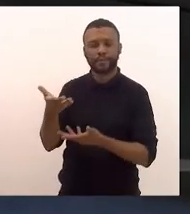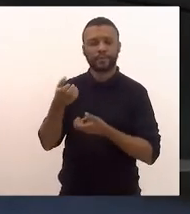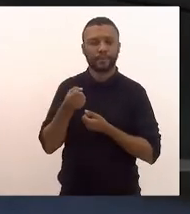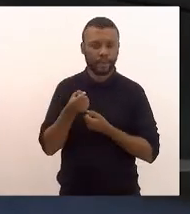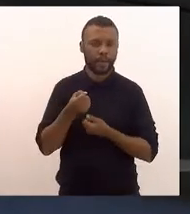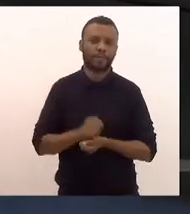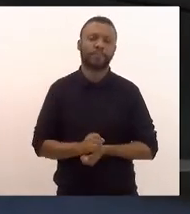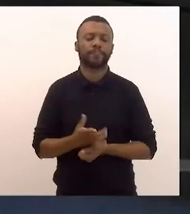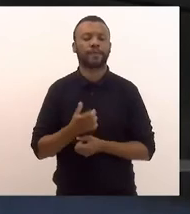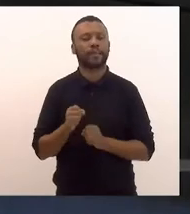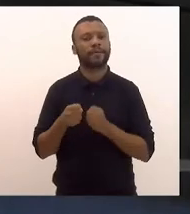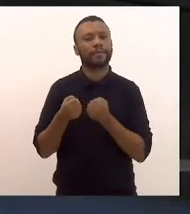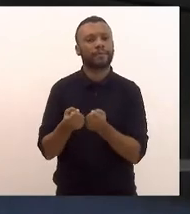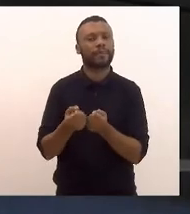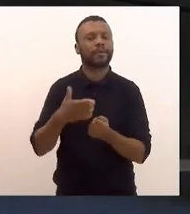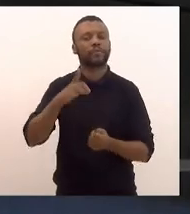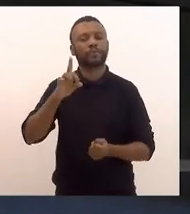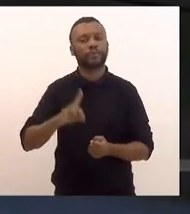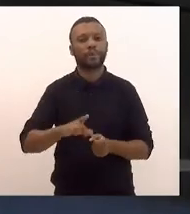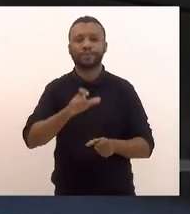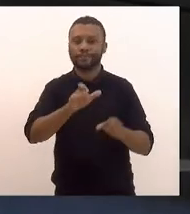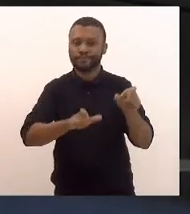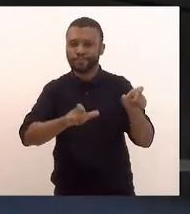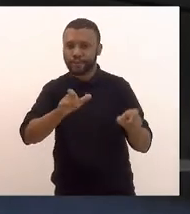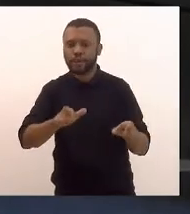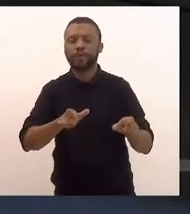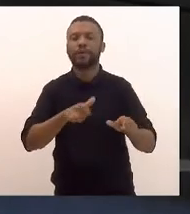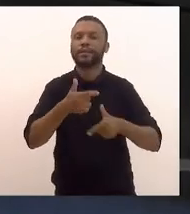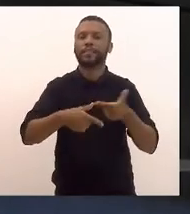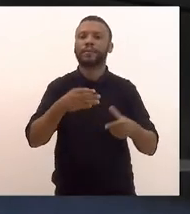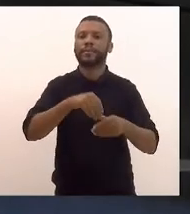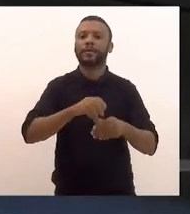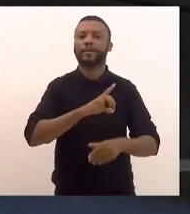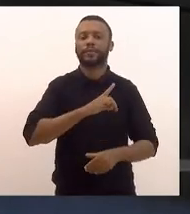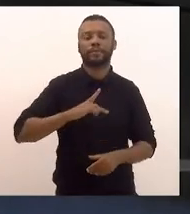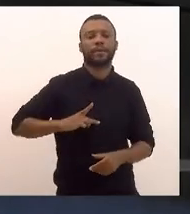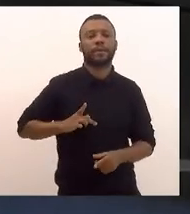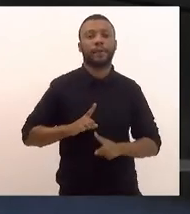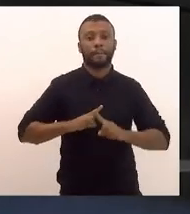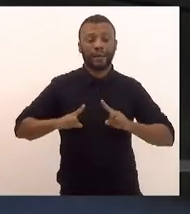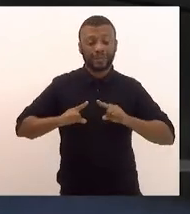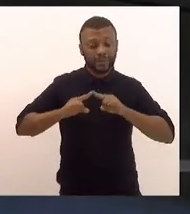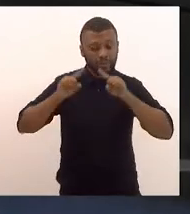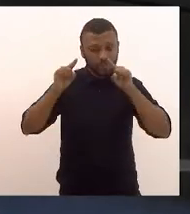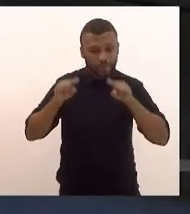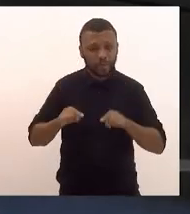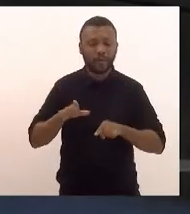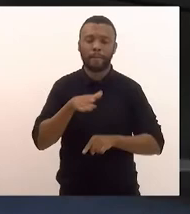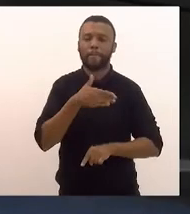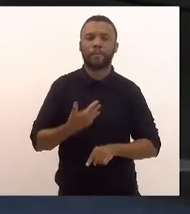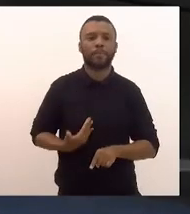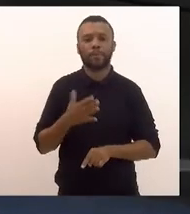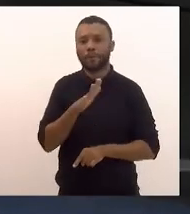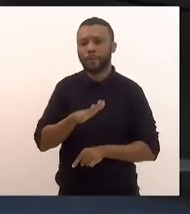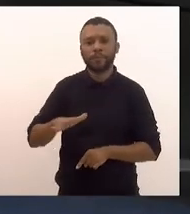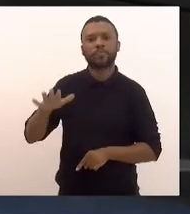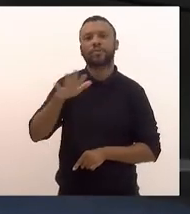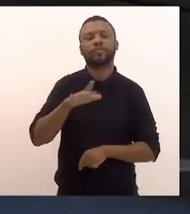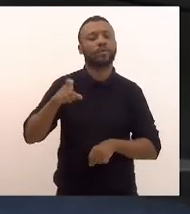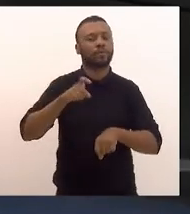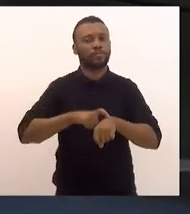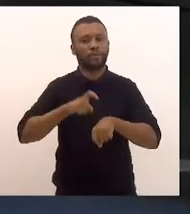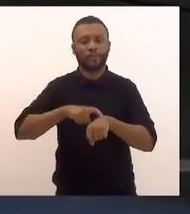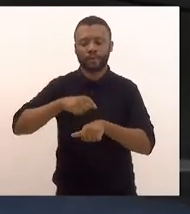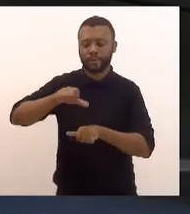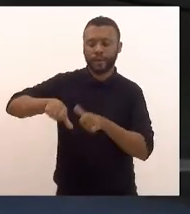dos membros não só Defensoria Pública mas dos Servidores Públicos como um todo no momento da